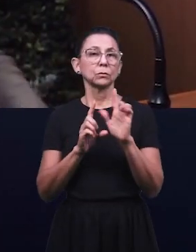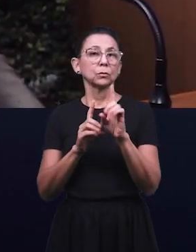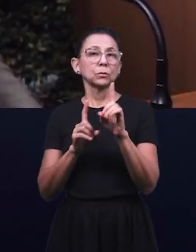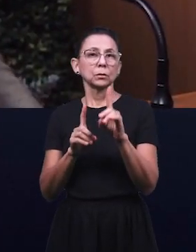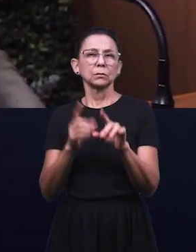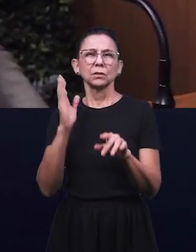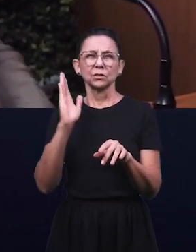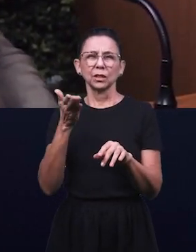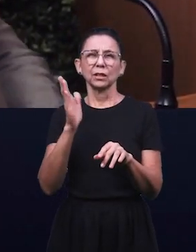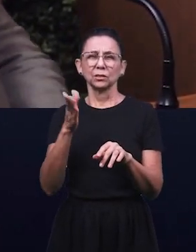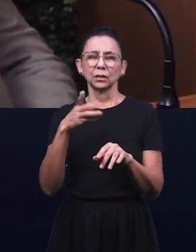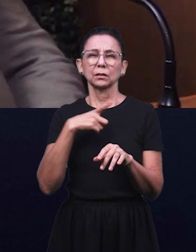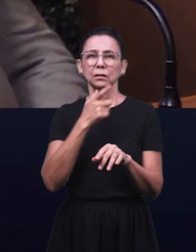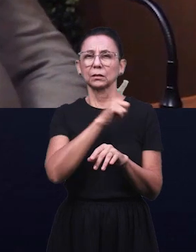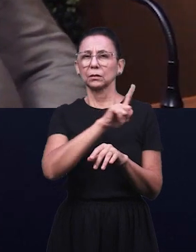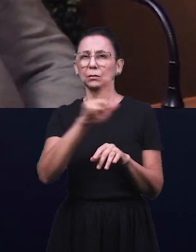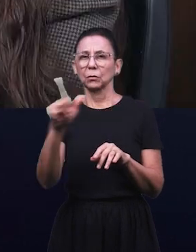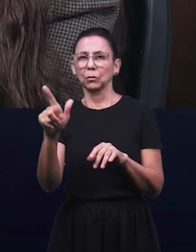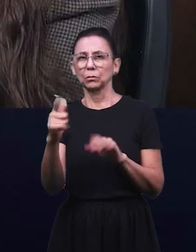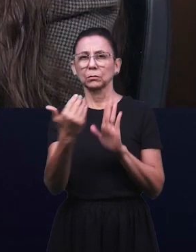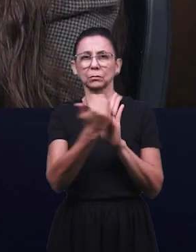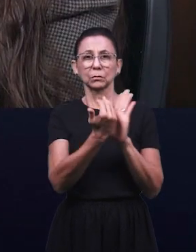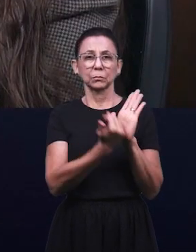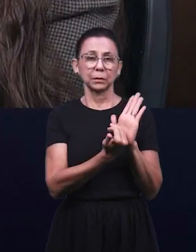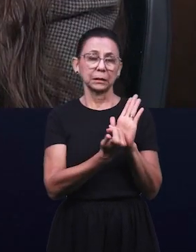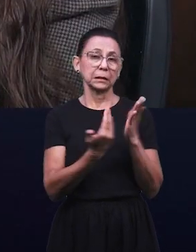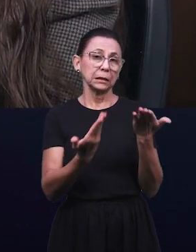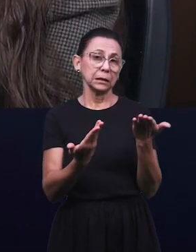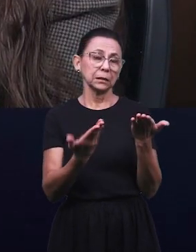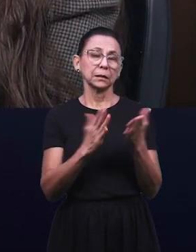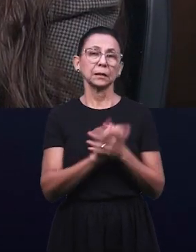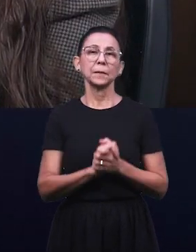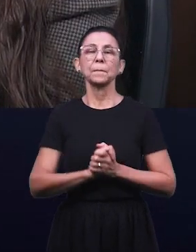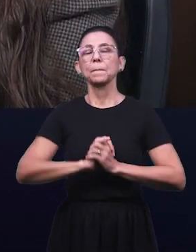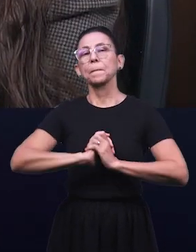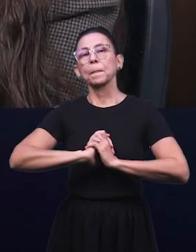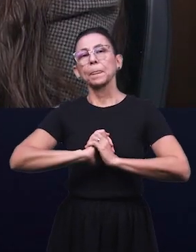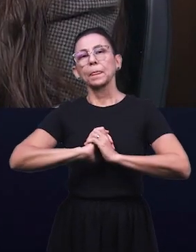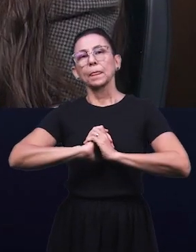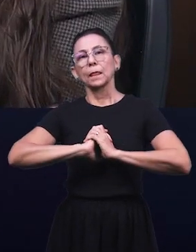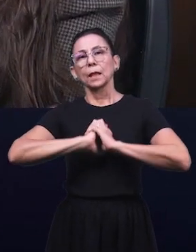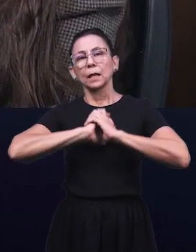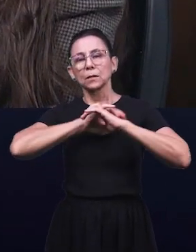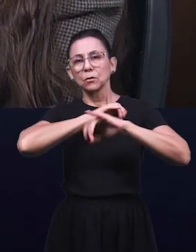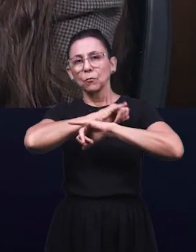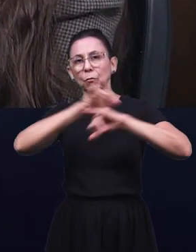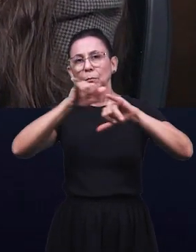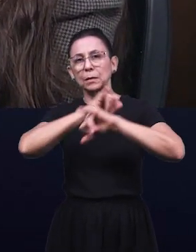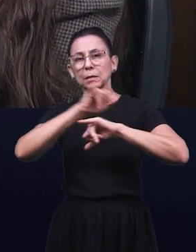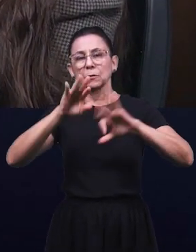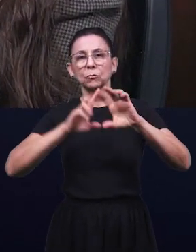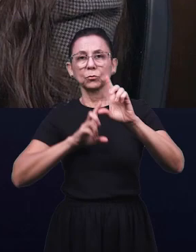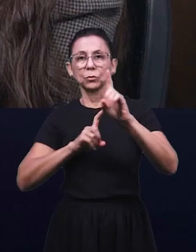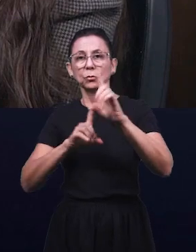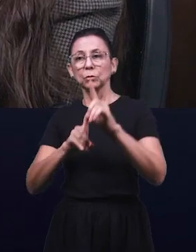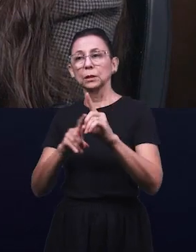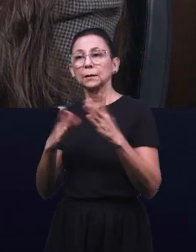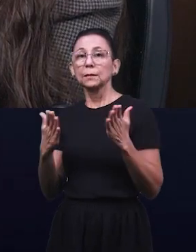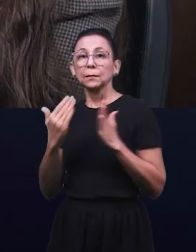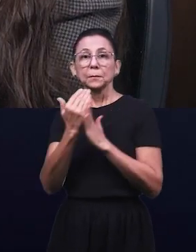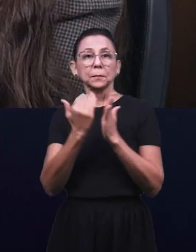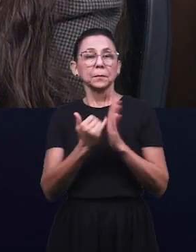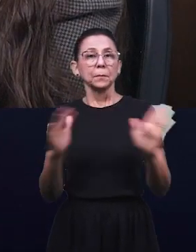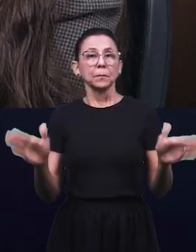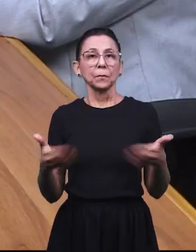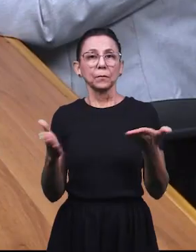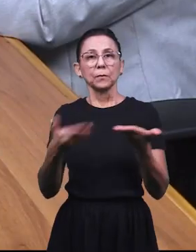conteúdo doutrinário, porque nós já temos outros programas com esse fim, com esse meio, né, de divulgar, de trazer toda a informação doutrinária. E